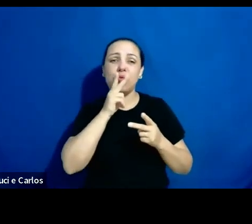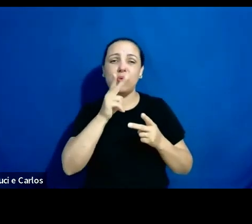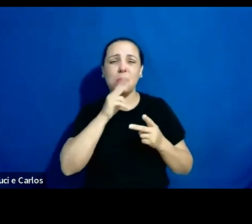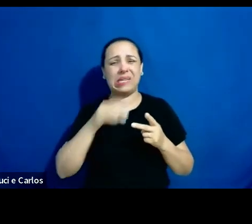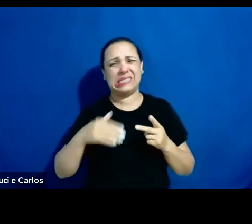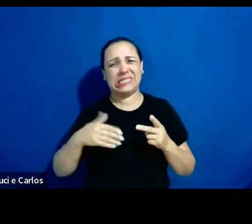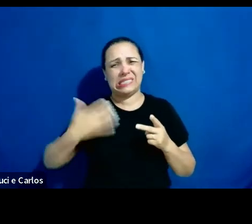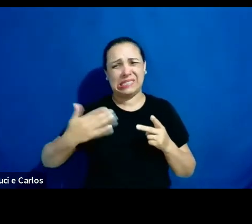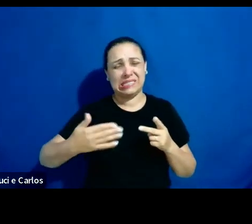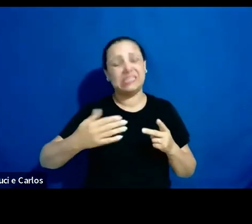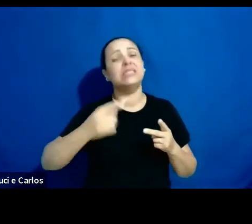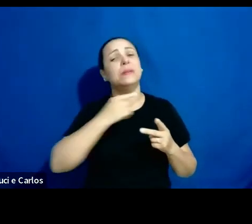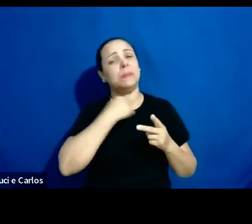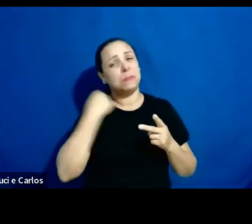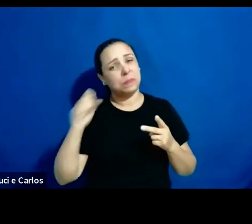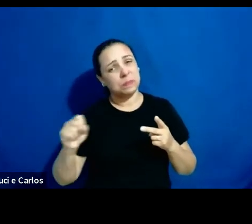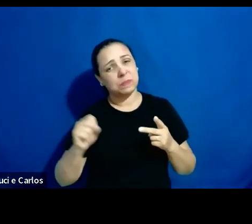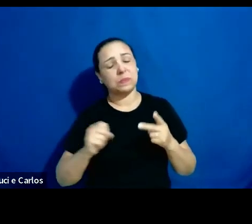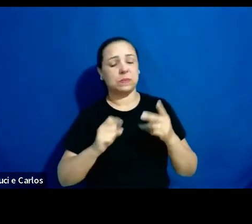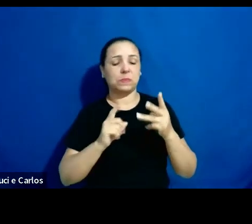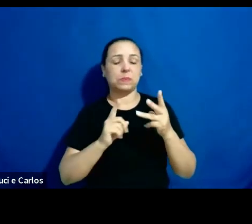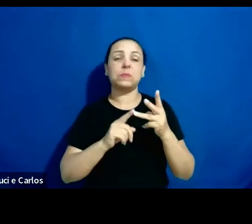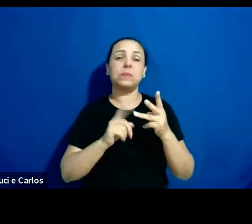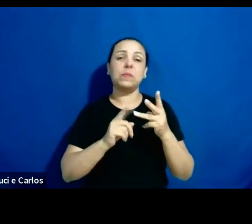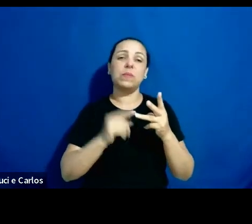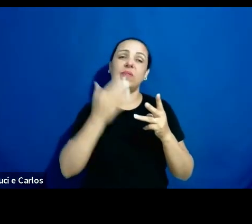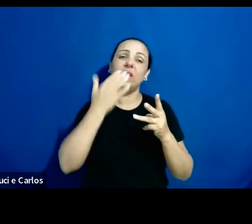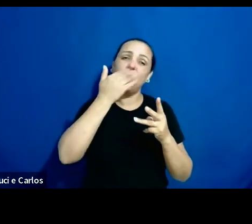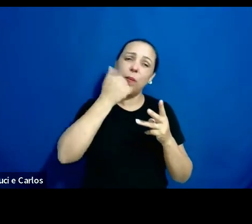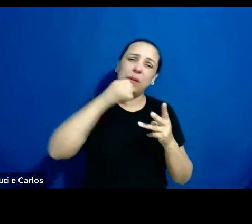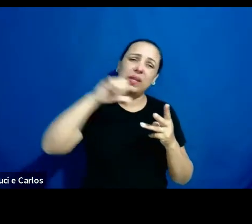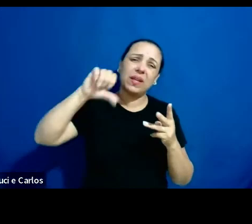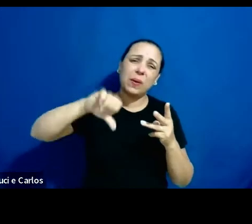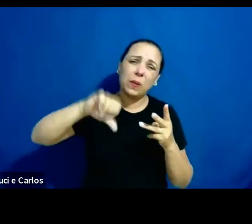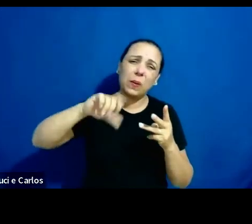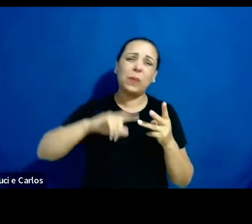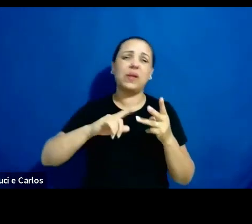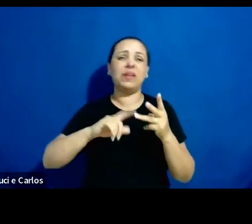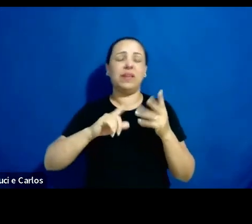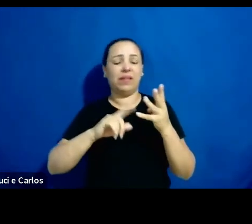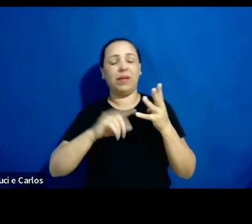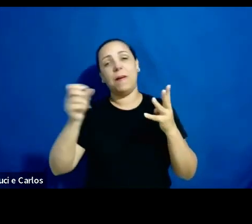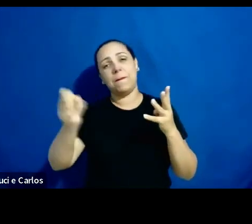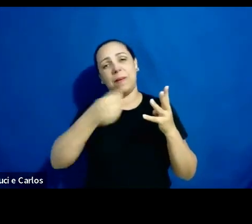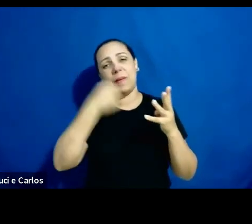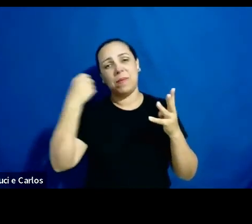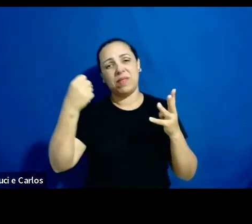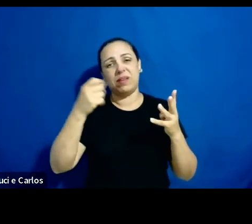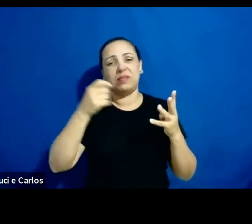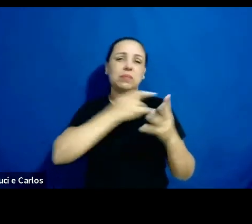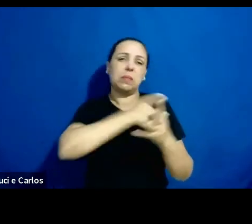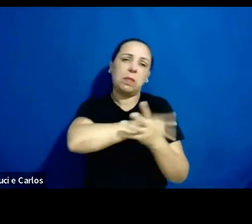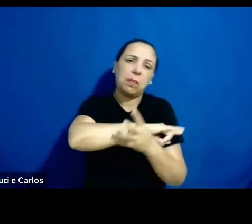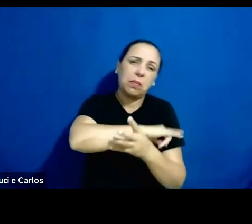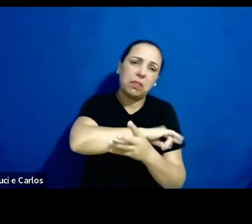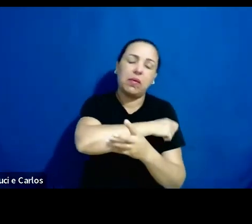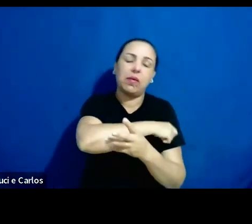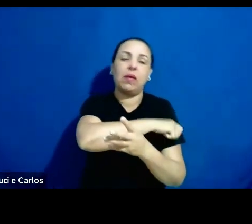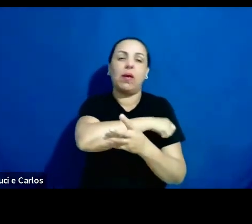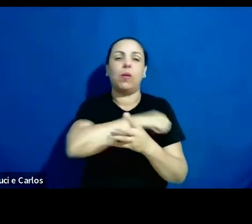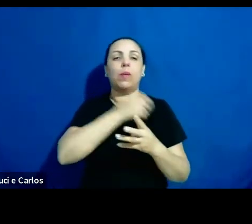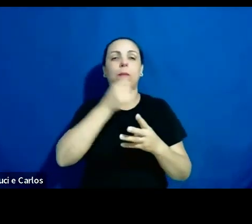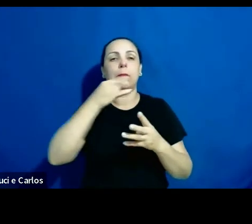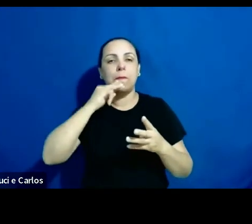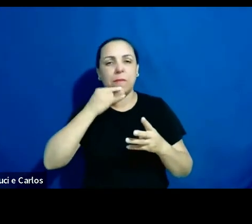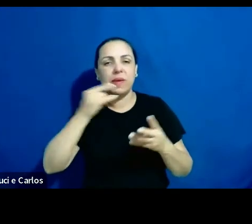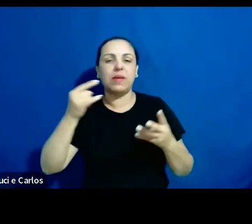aos poucos, tá certo? Os que apresentam uma alimentação inadequada para o seu tipo biológico, tipo A, tipo B, tipo